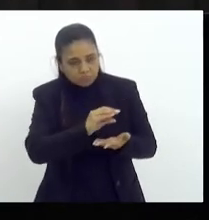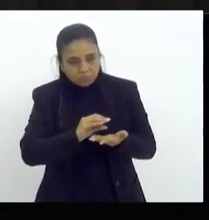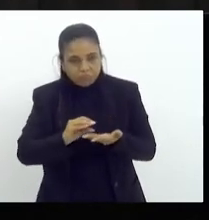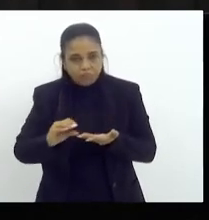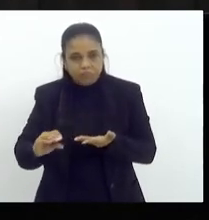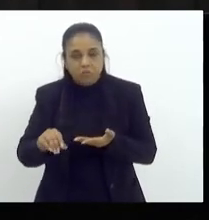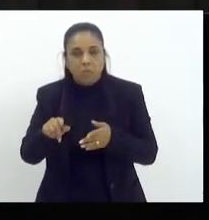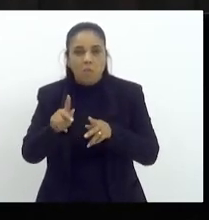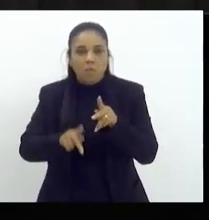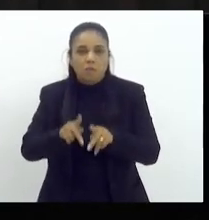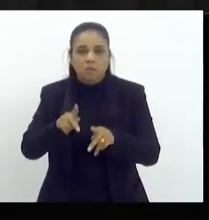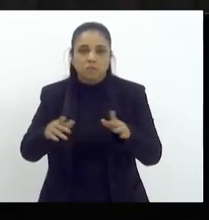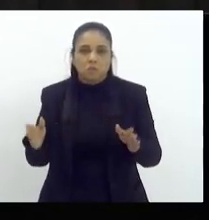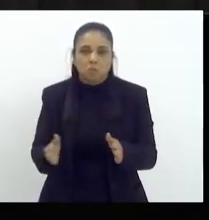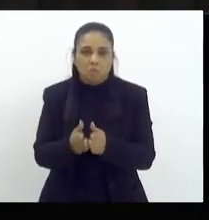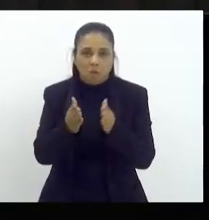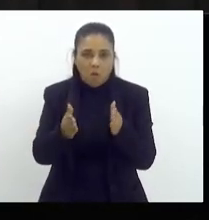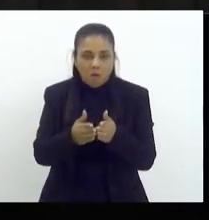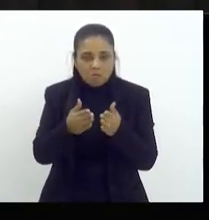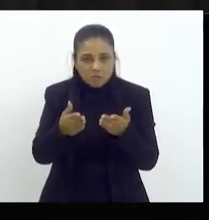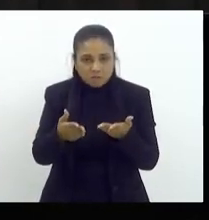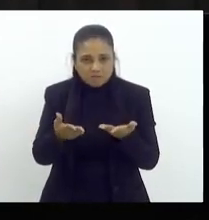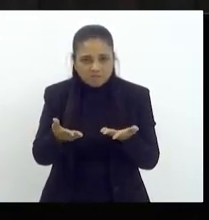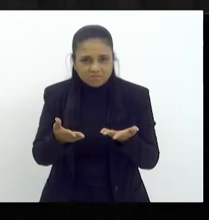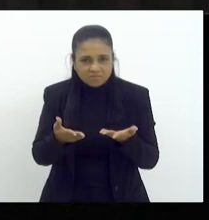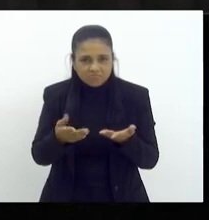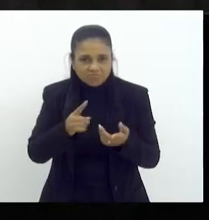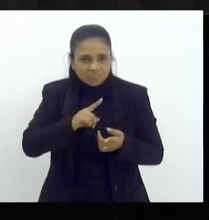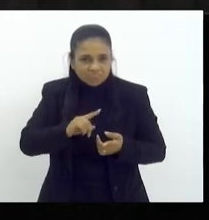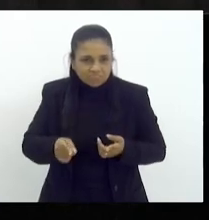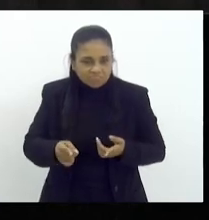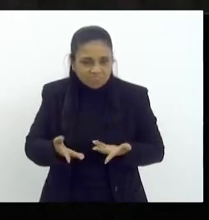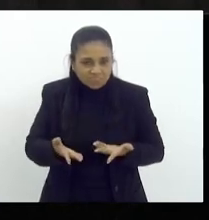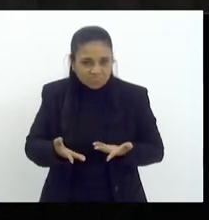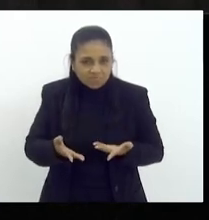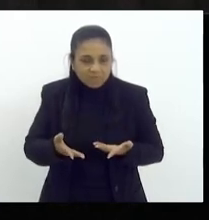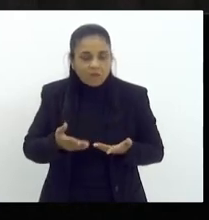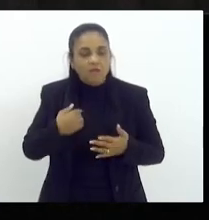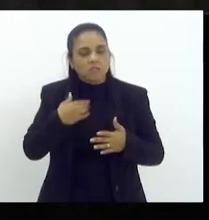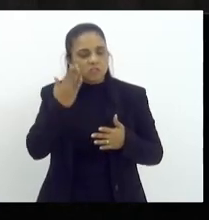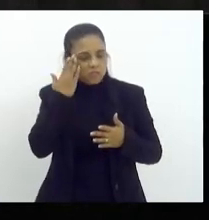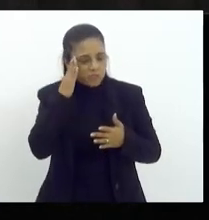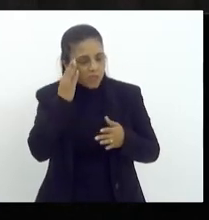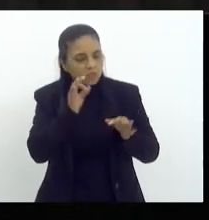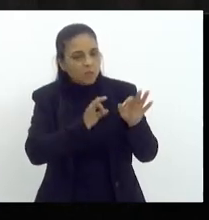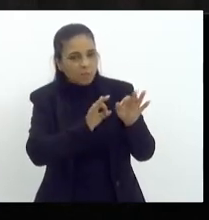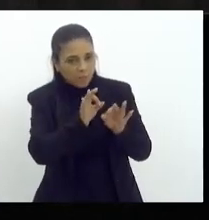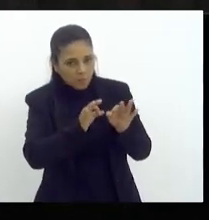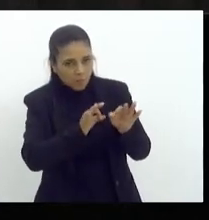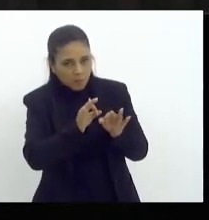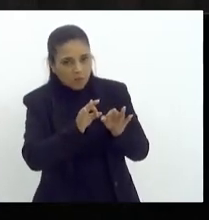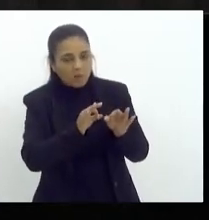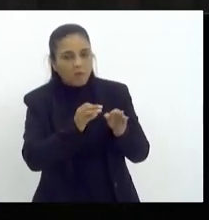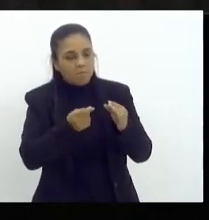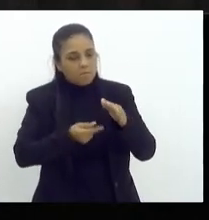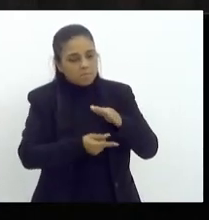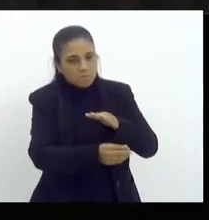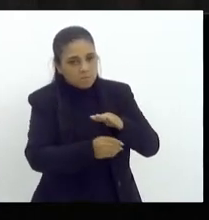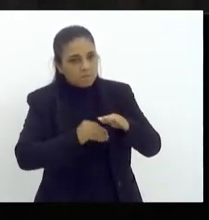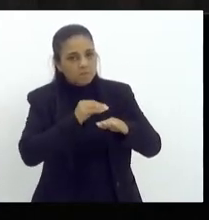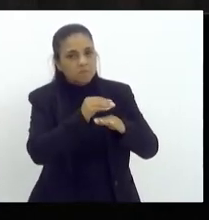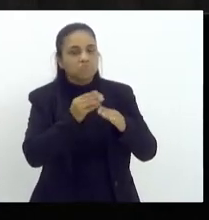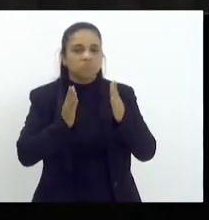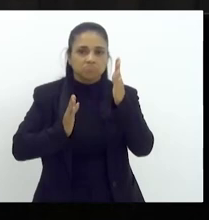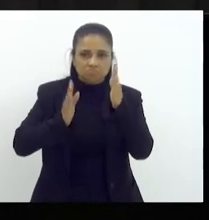que mais precisa é claro que a gente entende que é um programa que foi inicialmente feito na ocasião